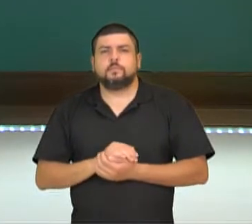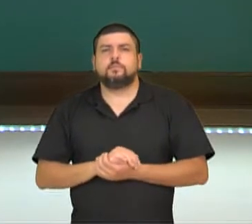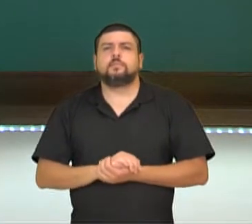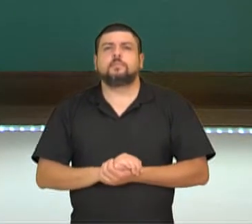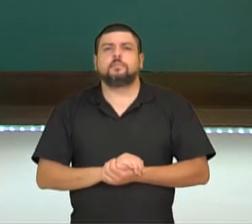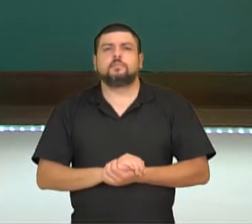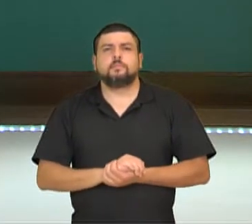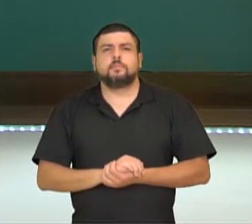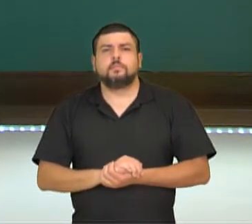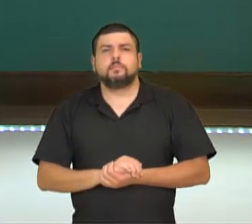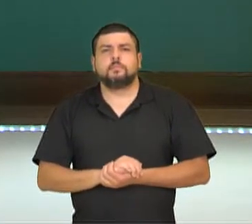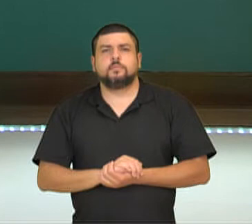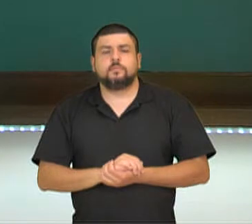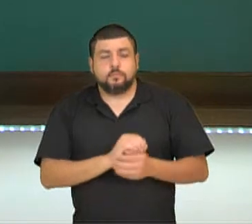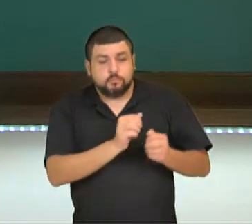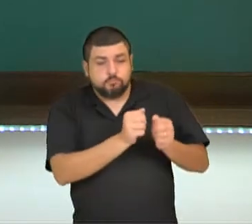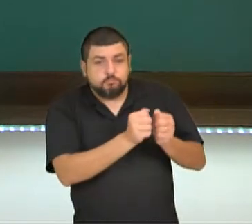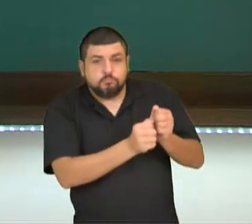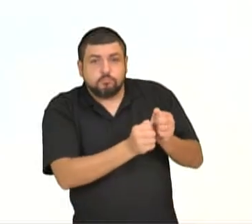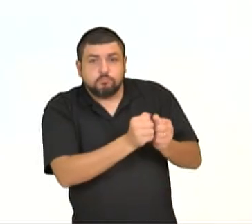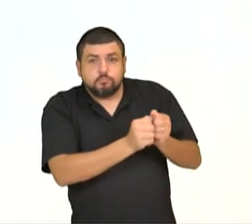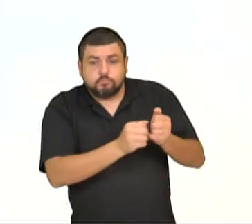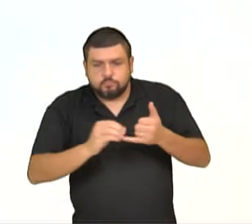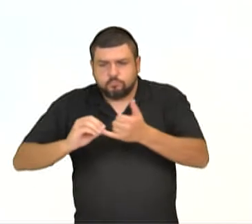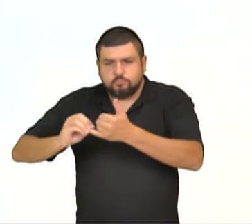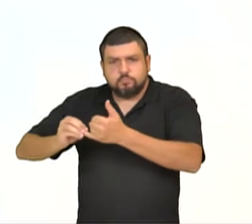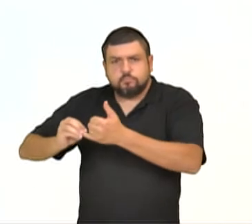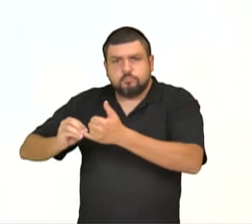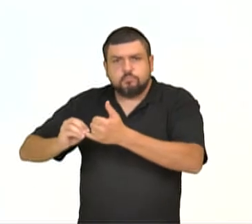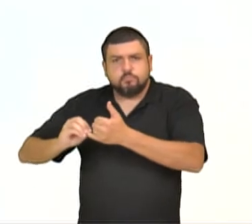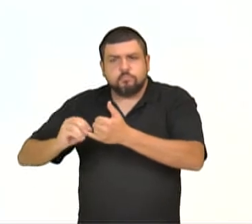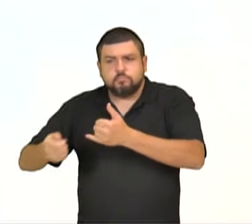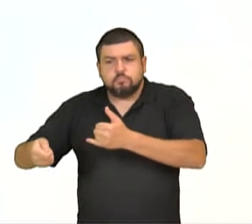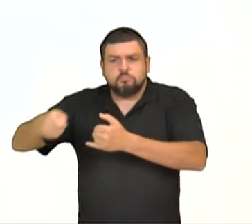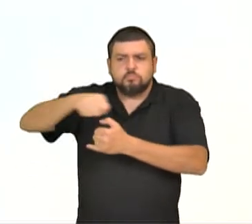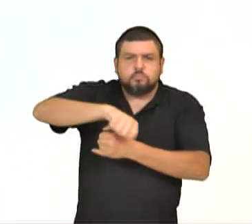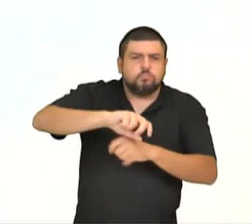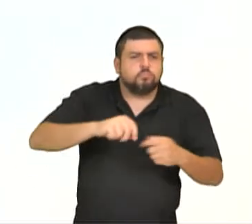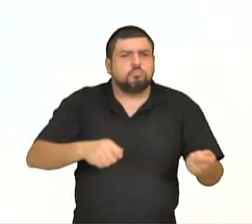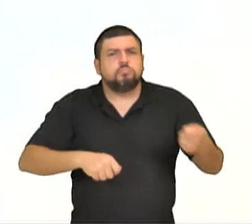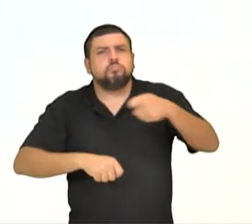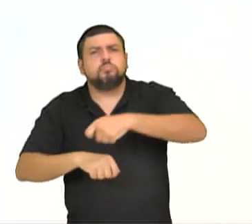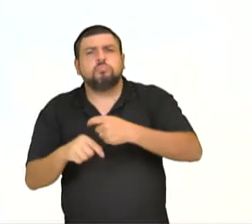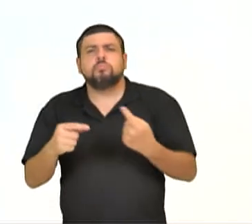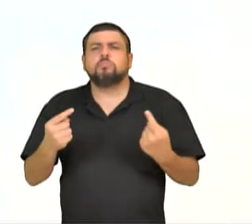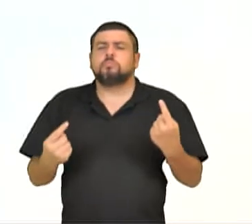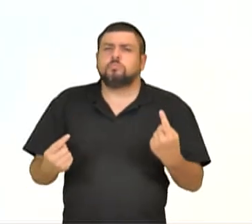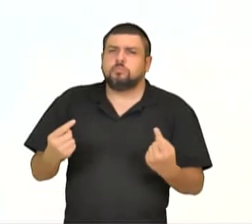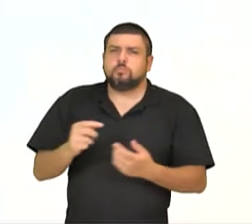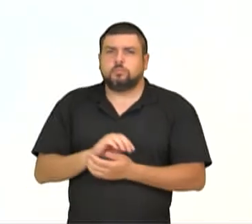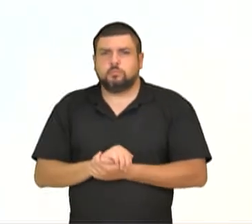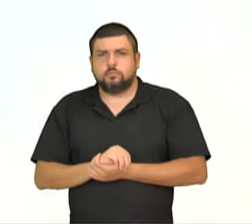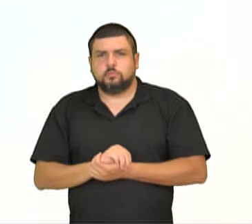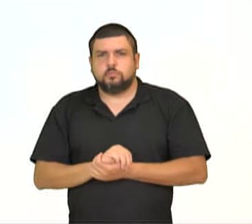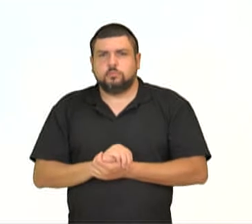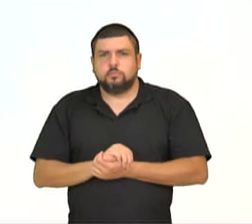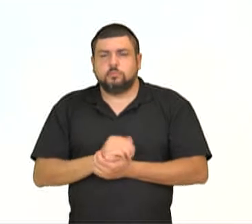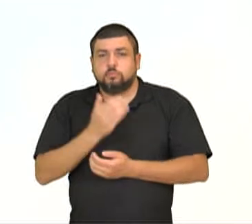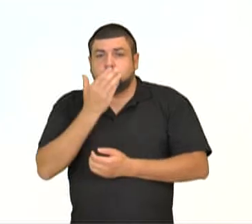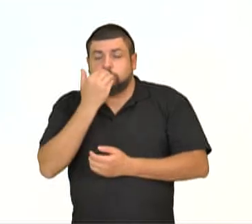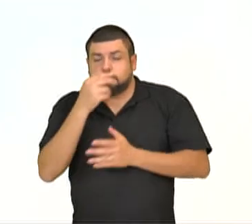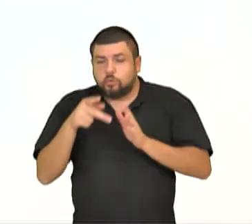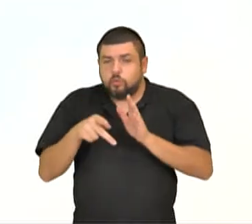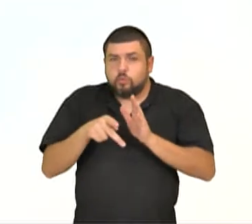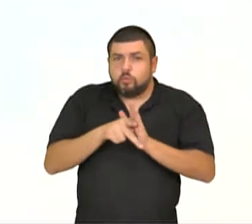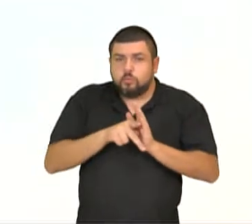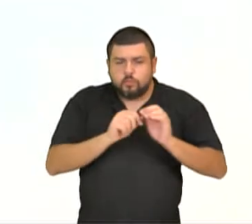corresponde. Feijão com arroz ou arroz com feijão? Os alimentos in natura ou minimamente processados, além das preparações